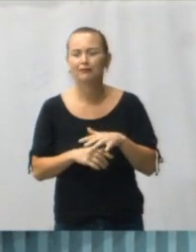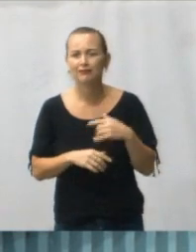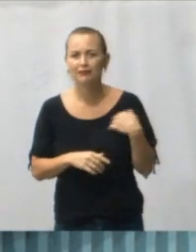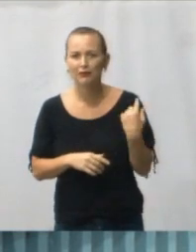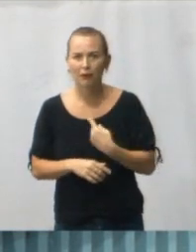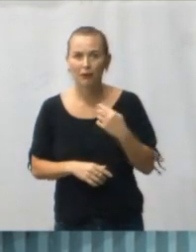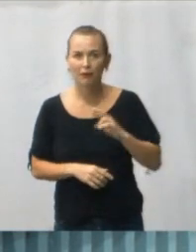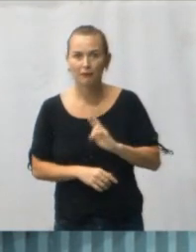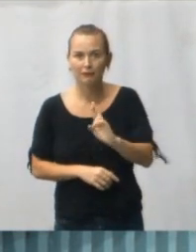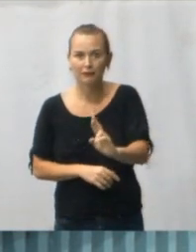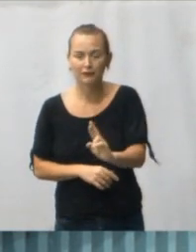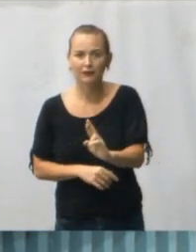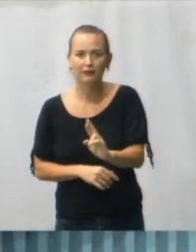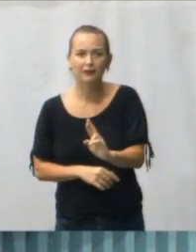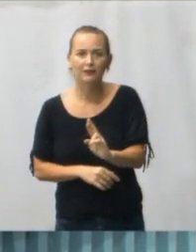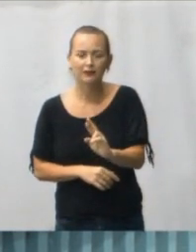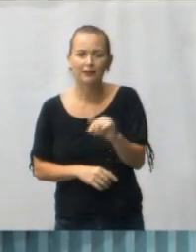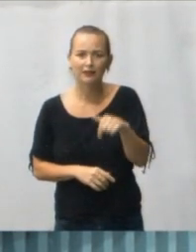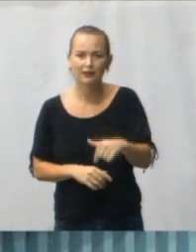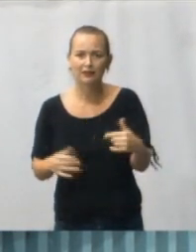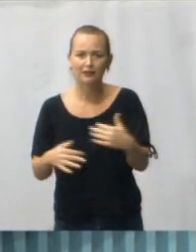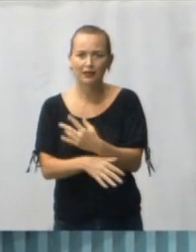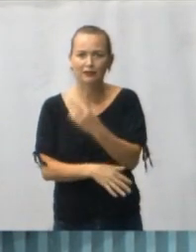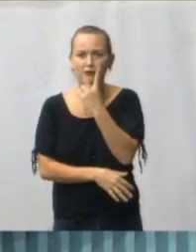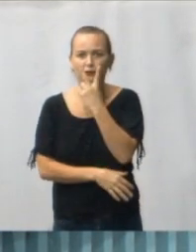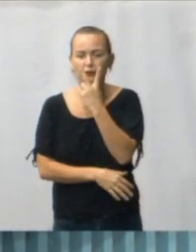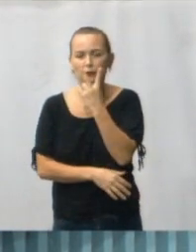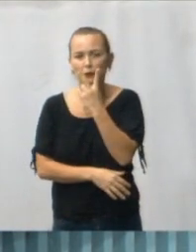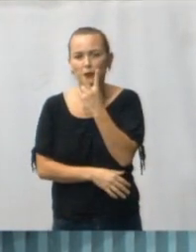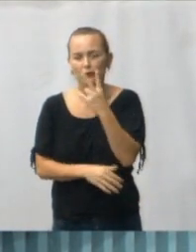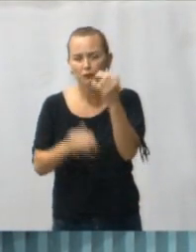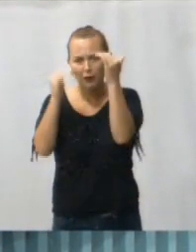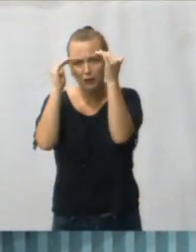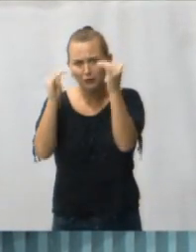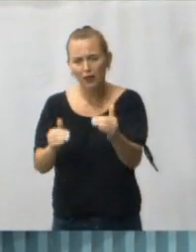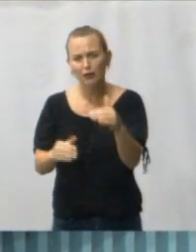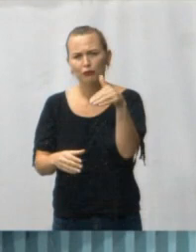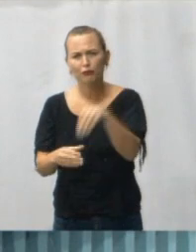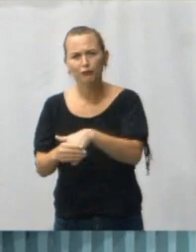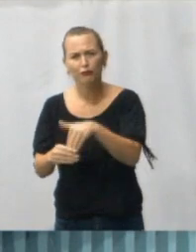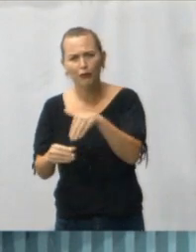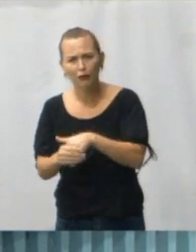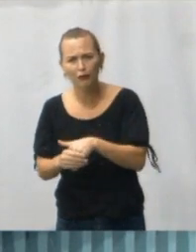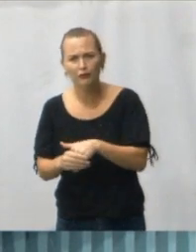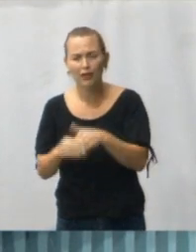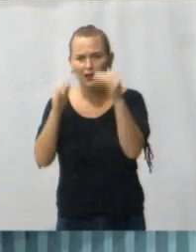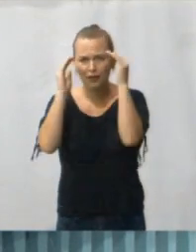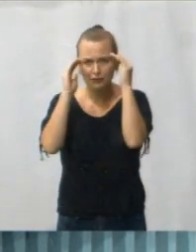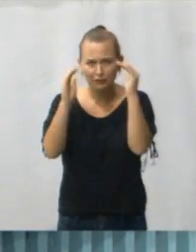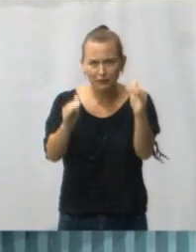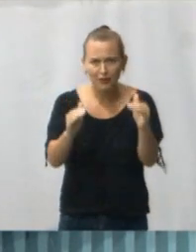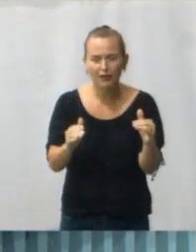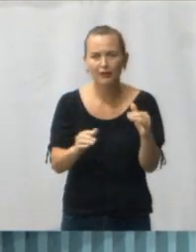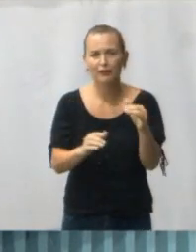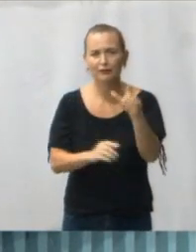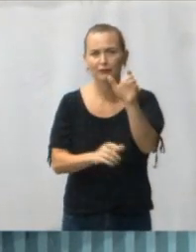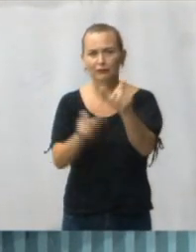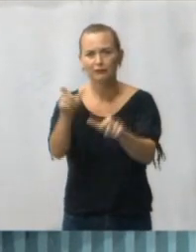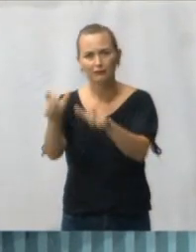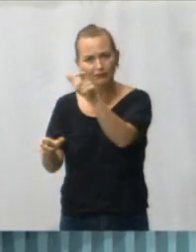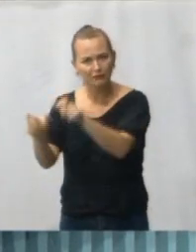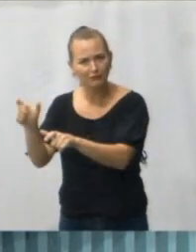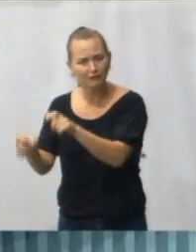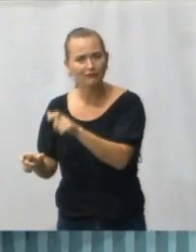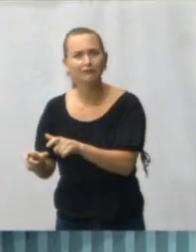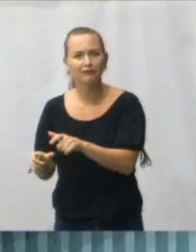na cidade de Vitória, com respeito no voto, no respeito do cidadão, saber ouvir e saber das suas